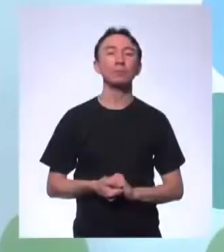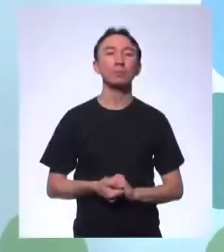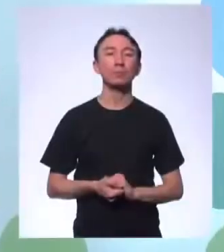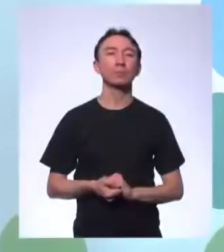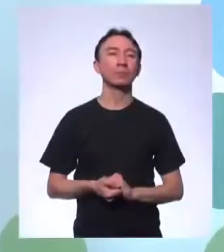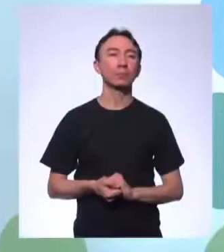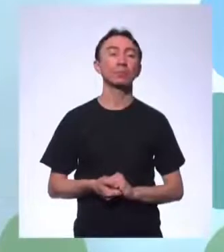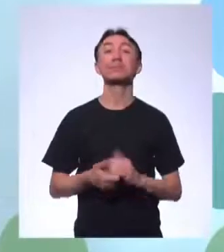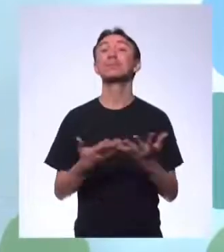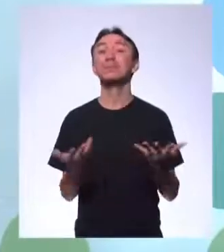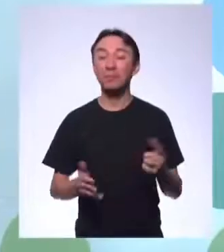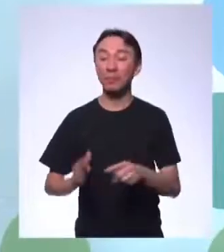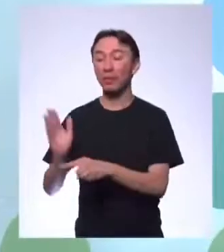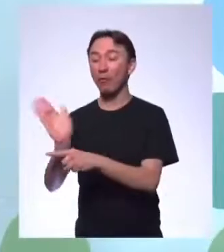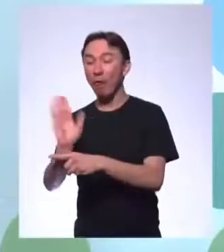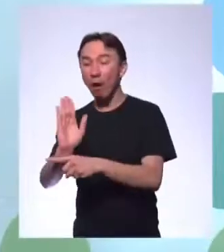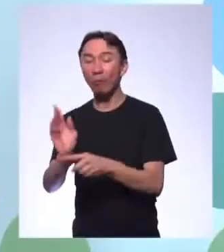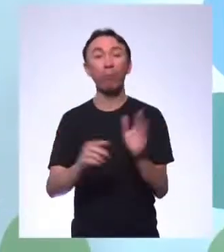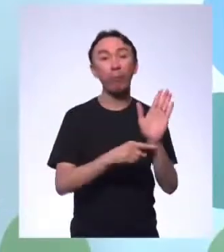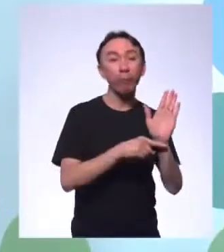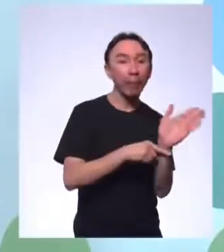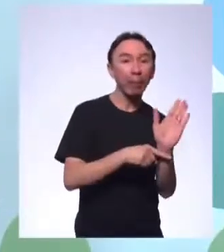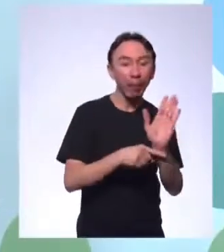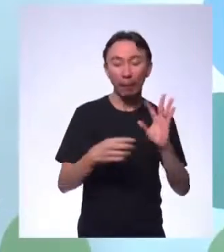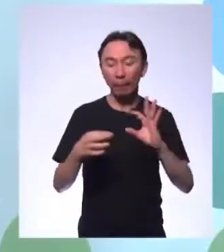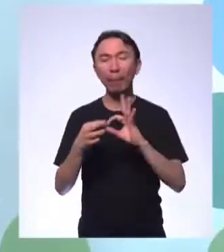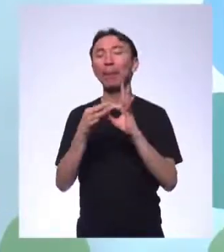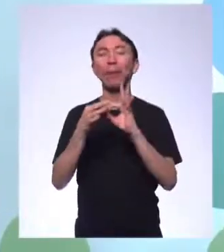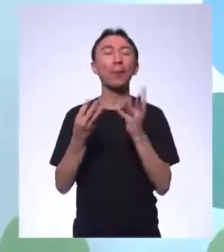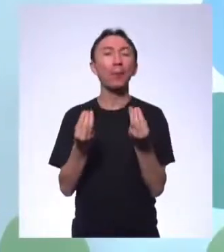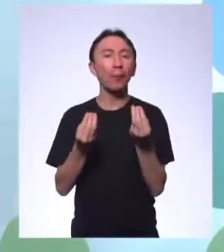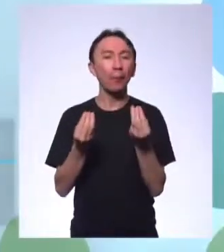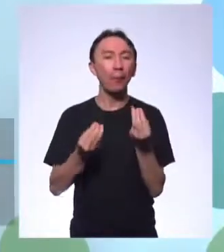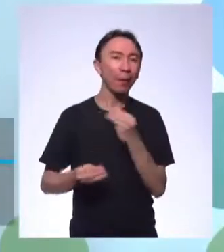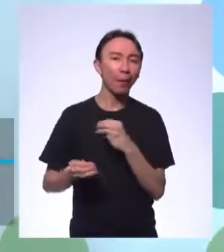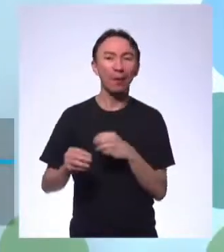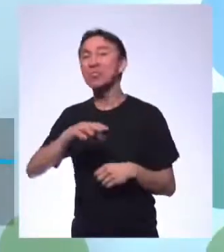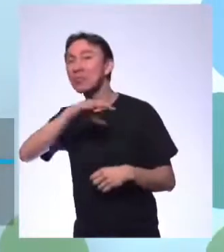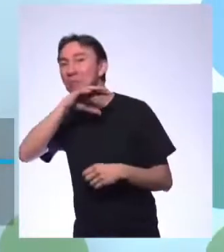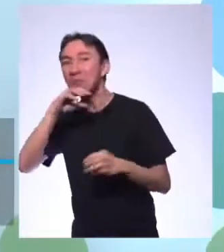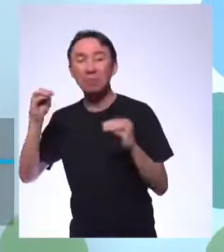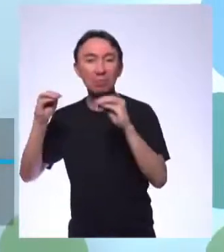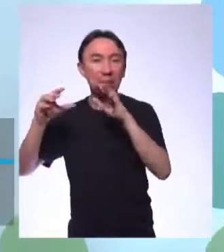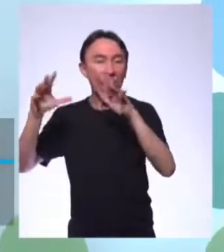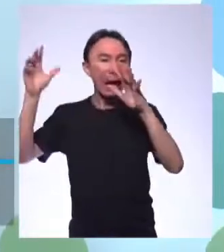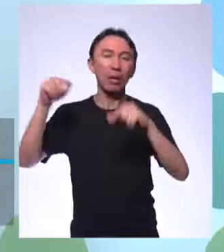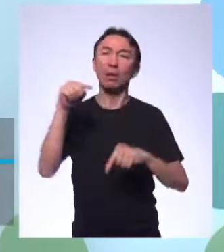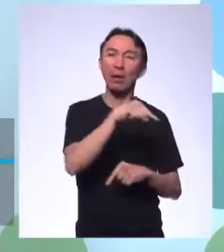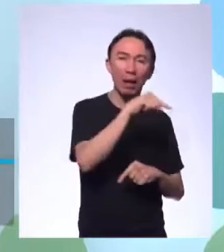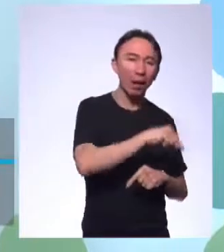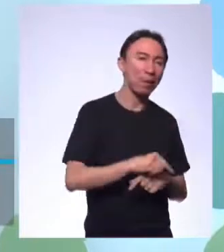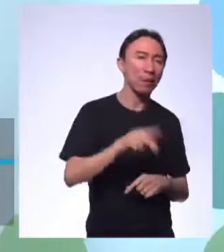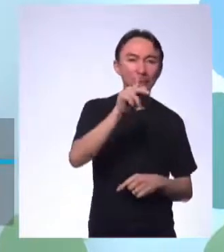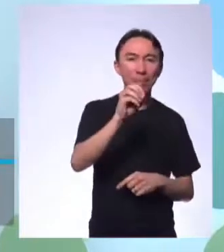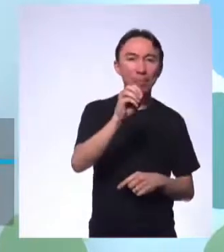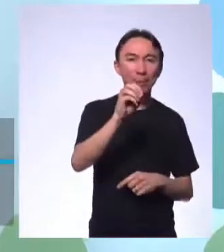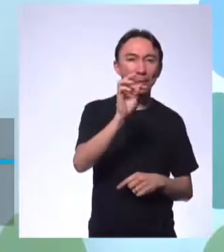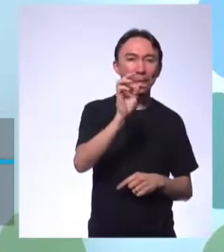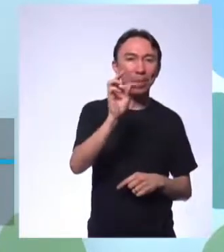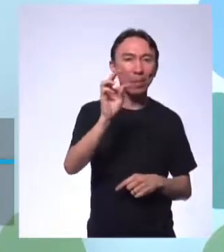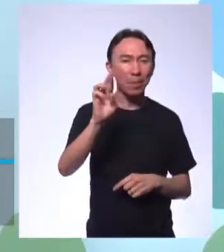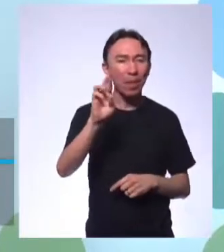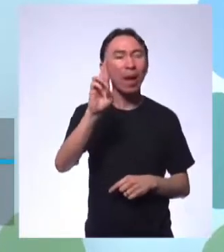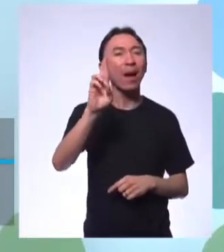Qual a ligação entre o filme Animais Fantásticos, Onde Habitam e o universo Harry Potter? O Matheus responde aqui, olha. O protagonista do filme é